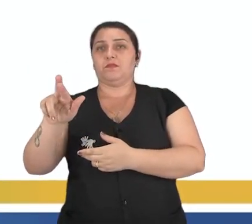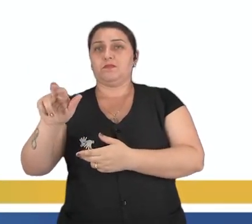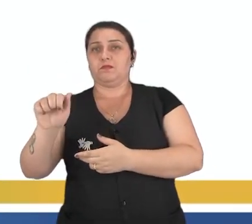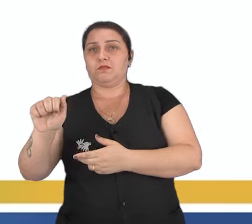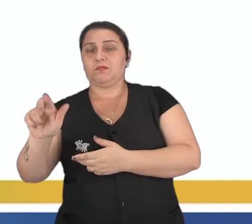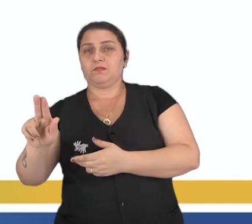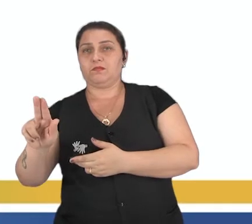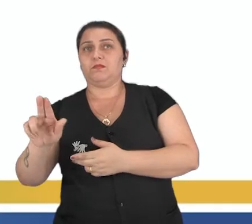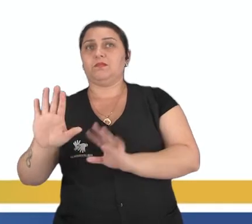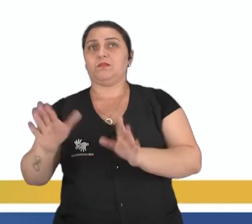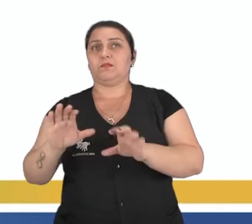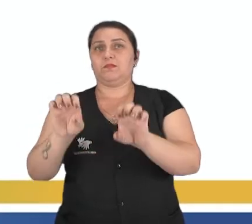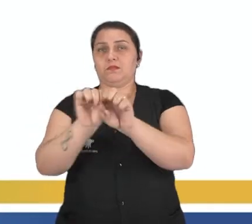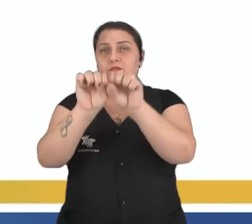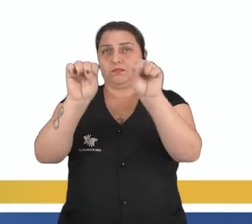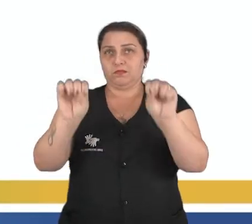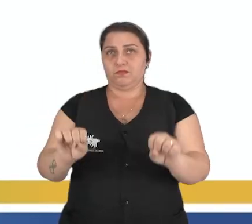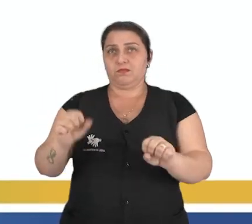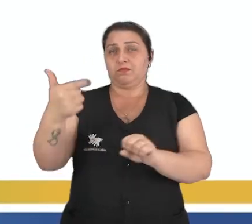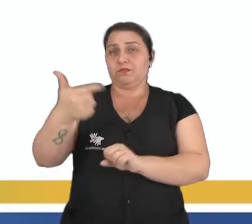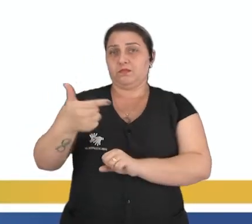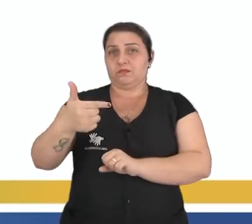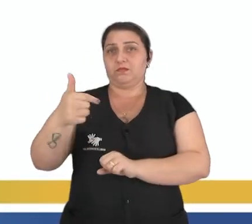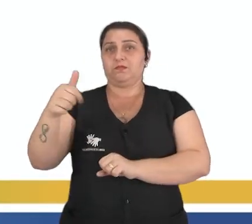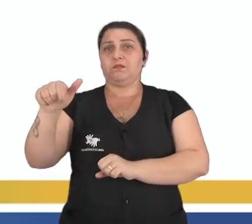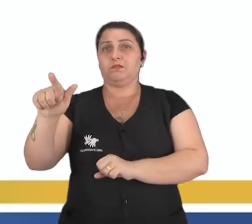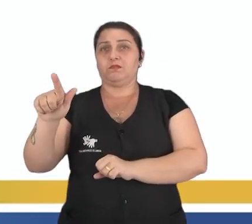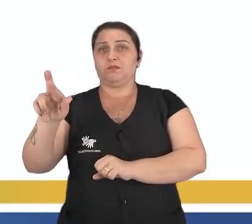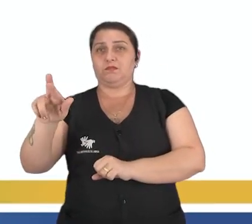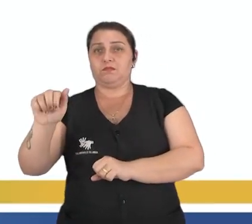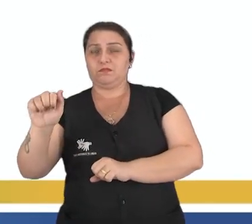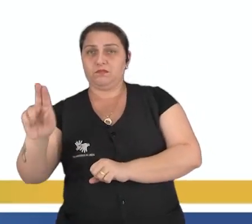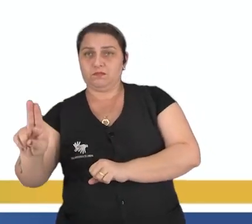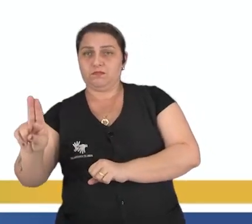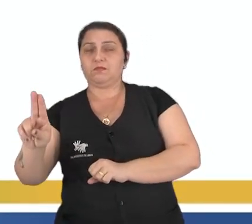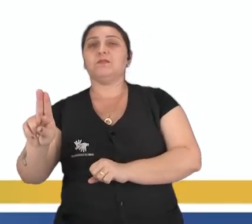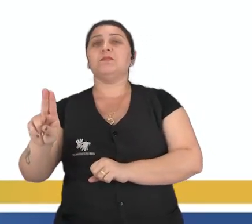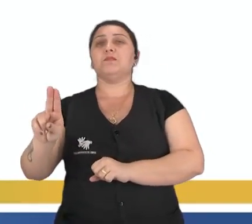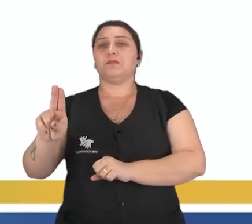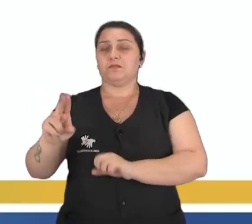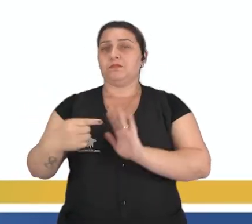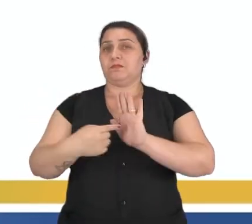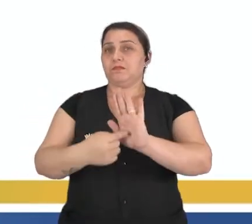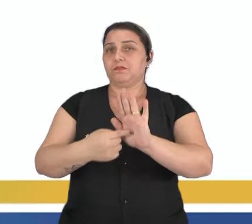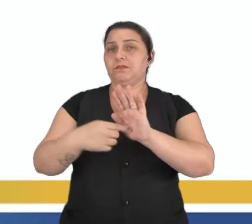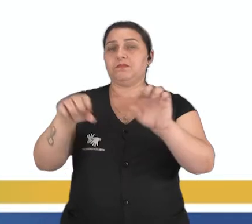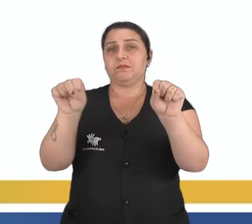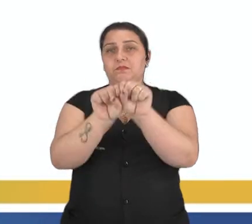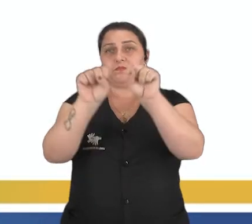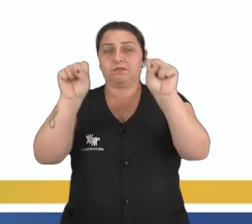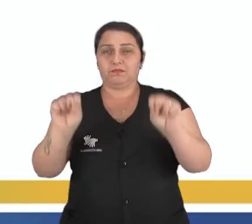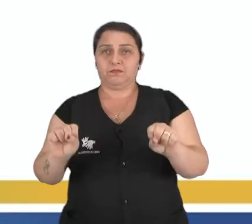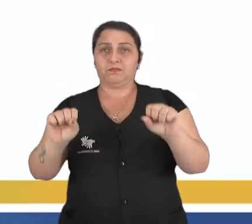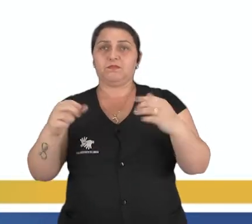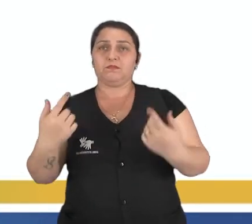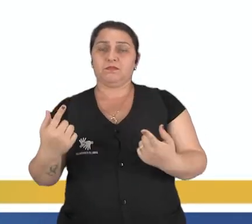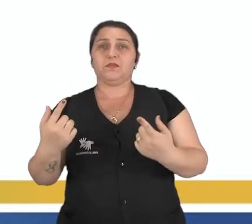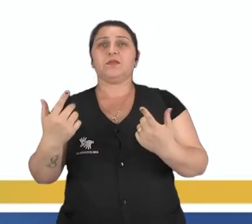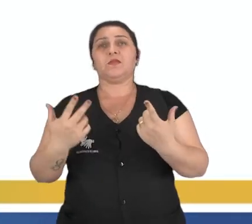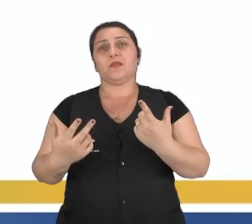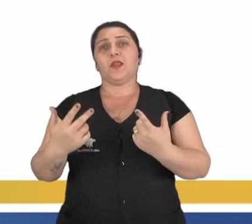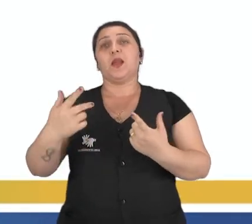Então, a solução de um sistema do segundo grau. Lembrando que as equações que aparecem nesses sistemas, elas são uma a